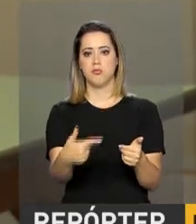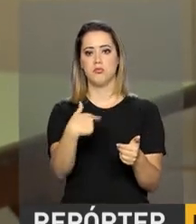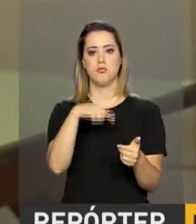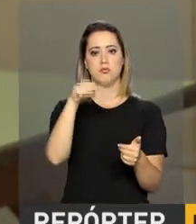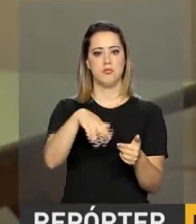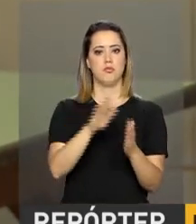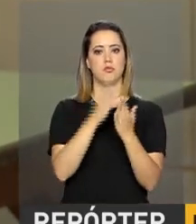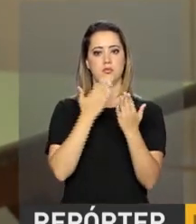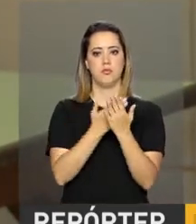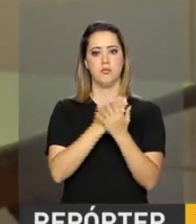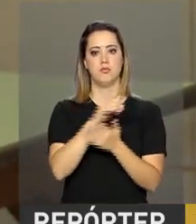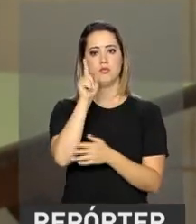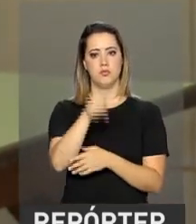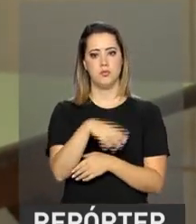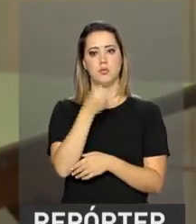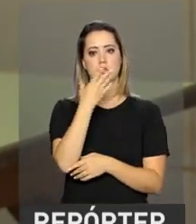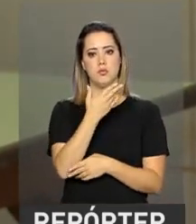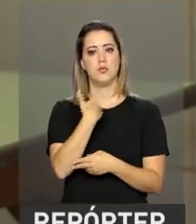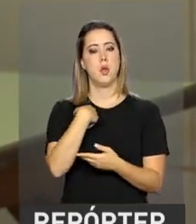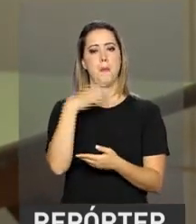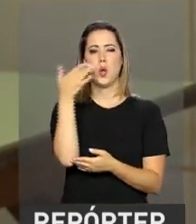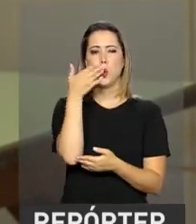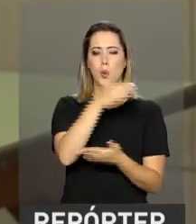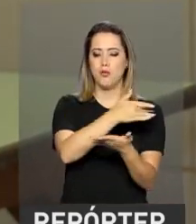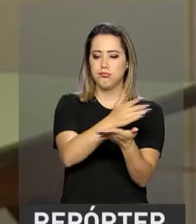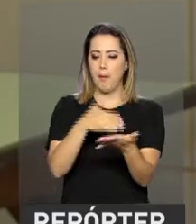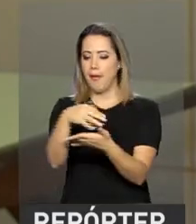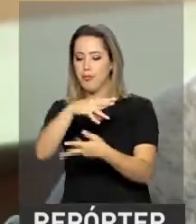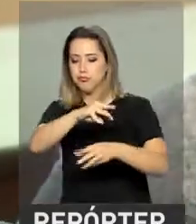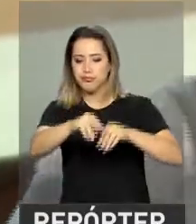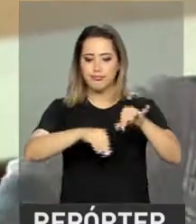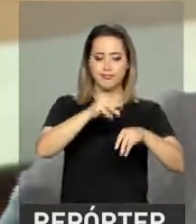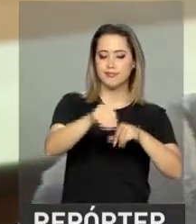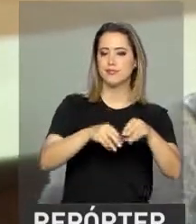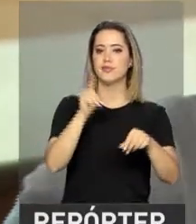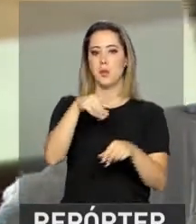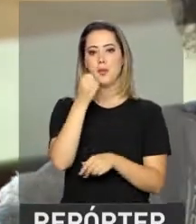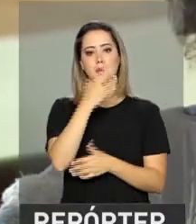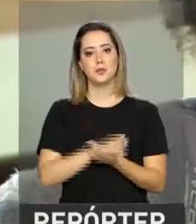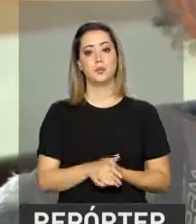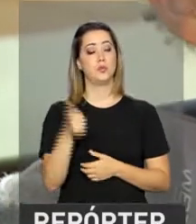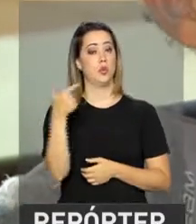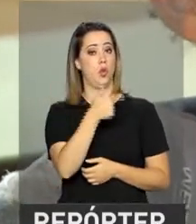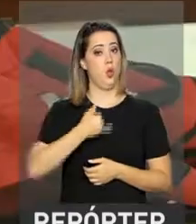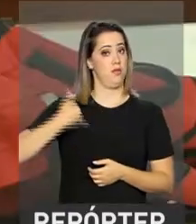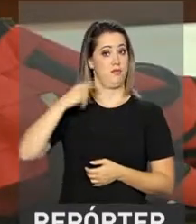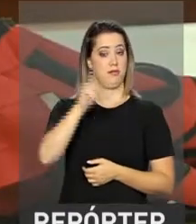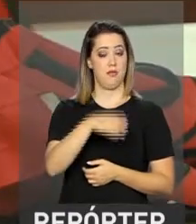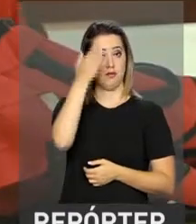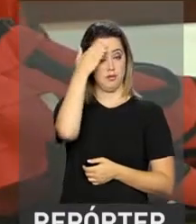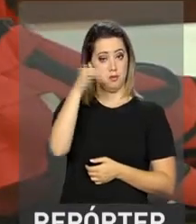israel vem é bem colorido contato da escola renato de 12 anos sabe da importância